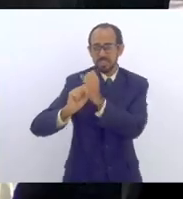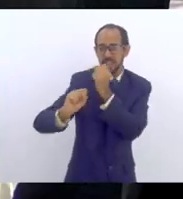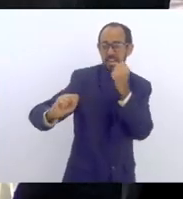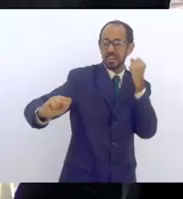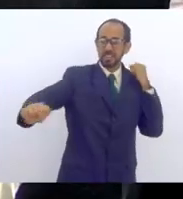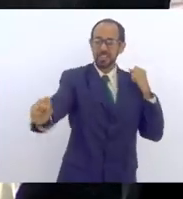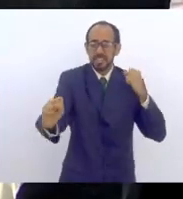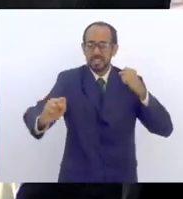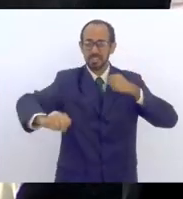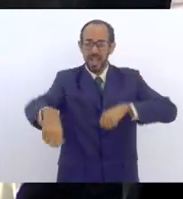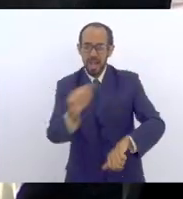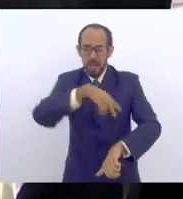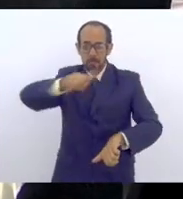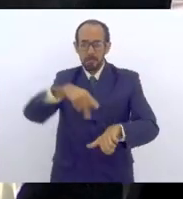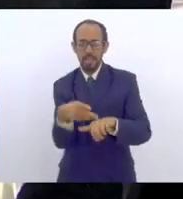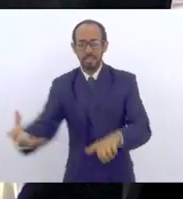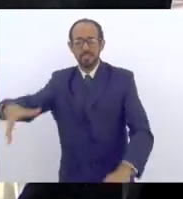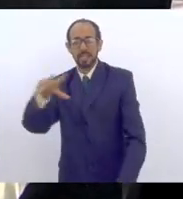agradeço